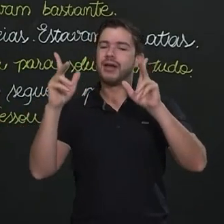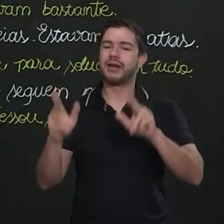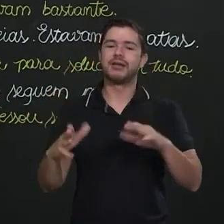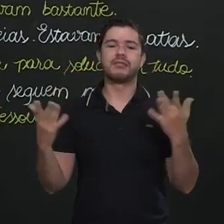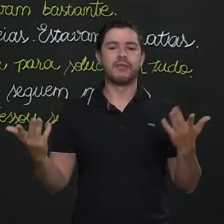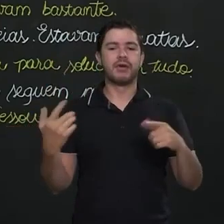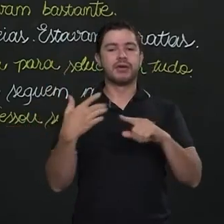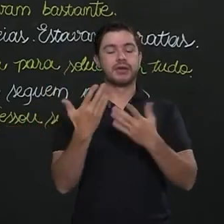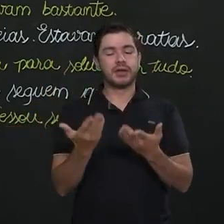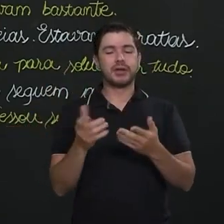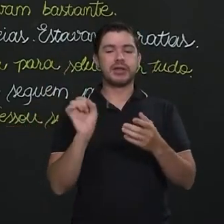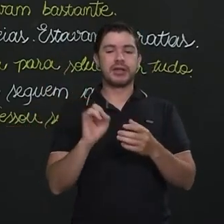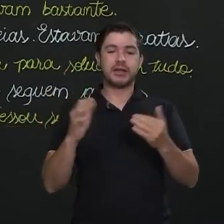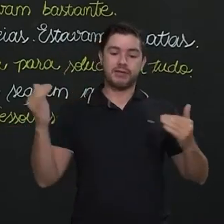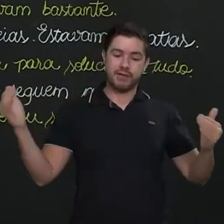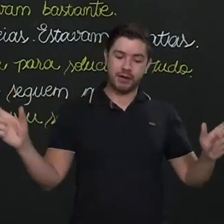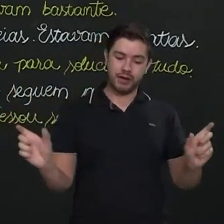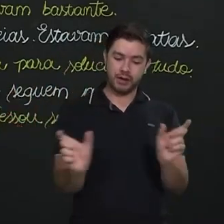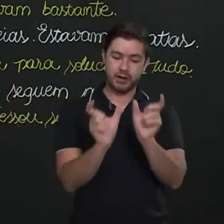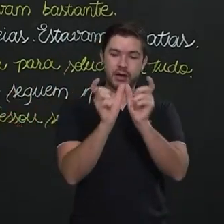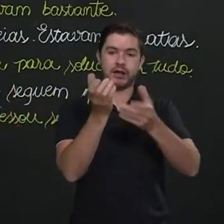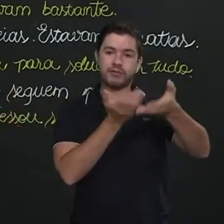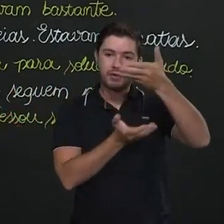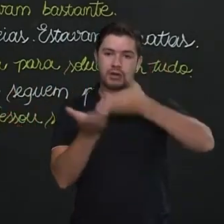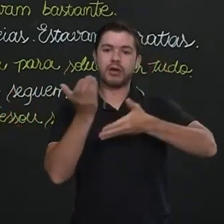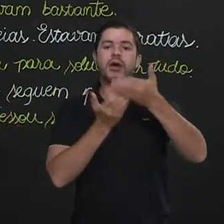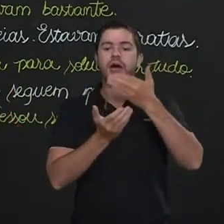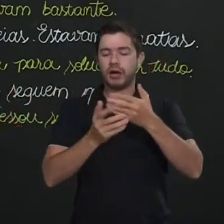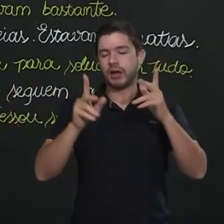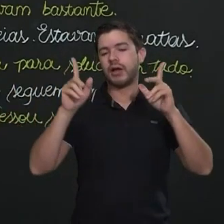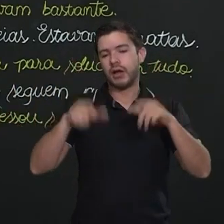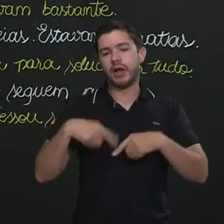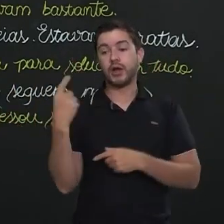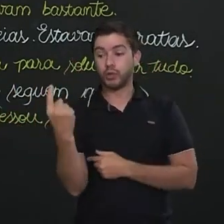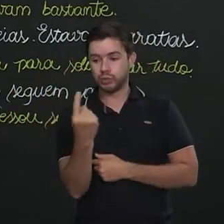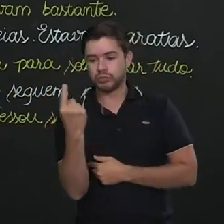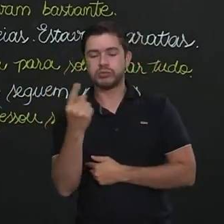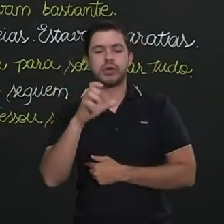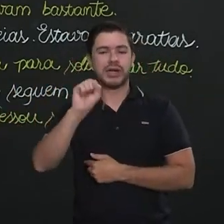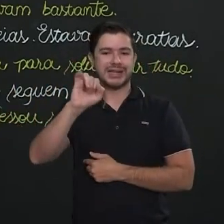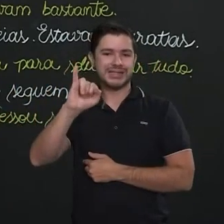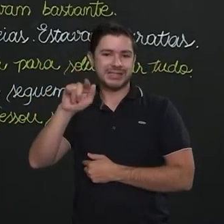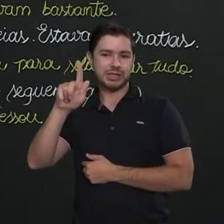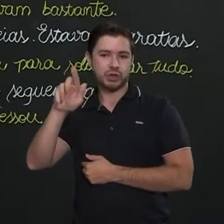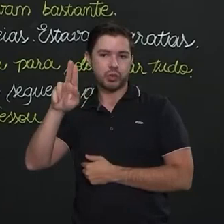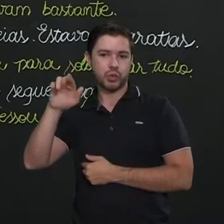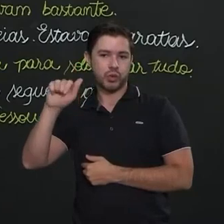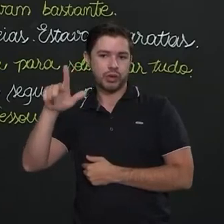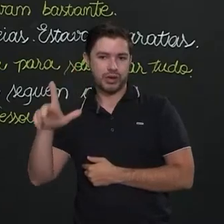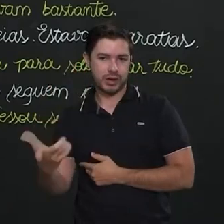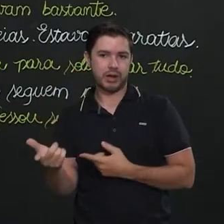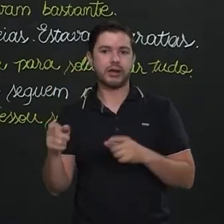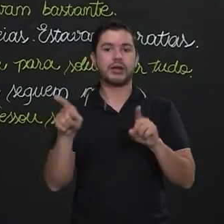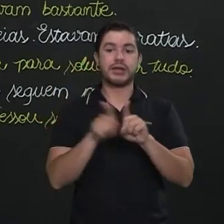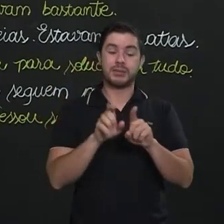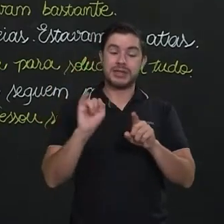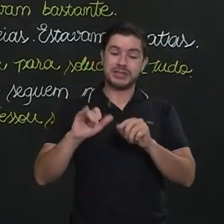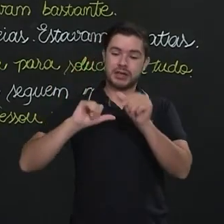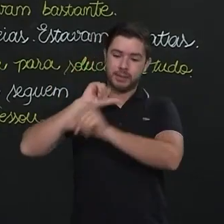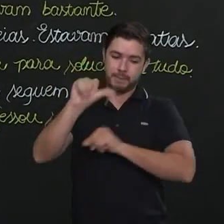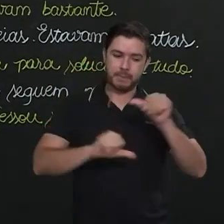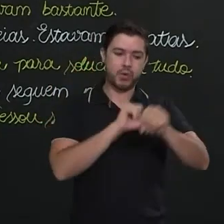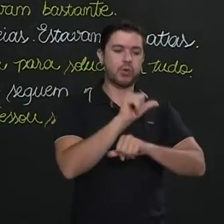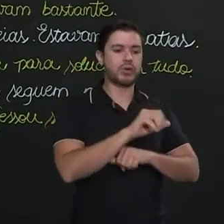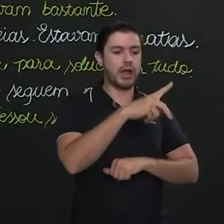determinantes relacionados a ele também estarão no singular. Se você tem um substantivo no plural, esses determinantes irão também para o